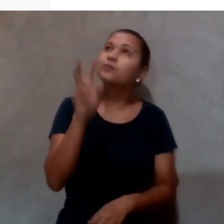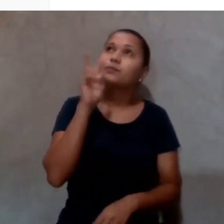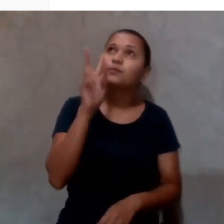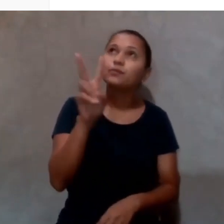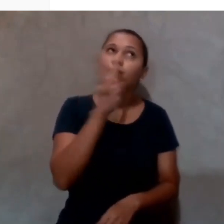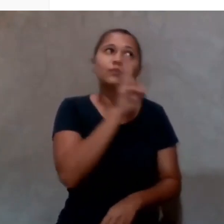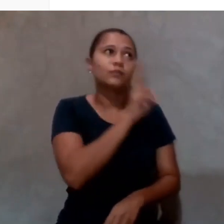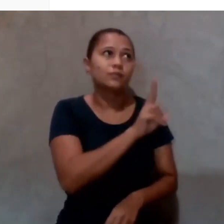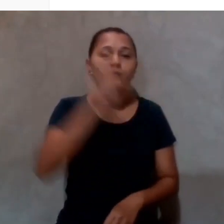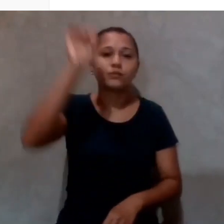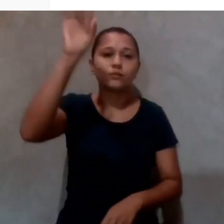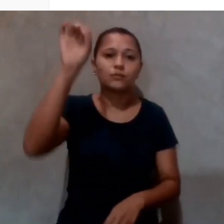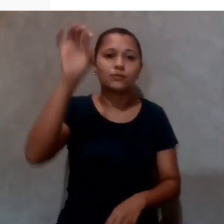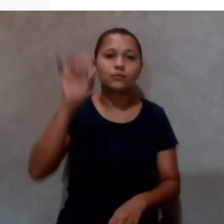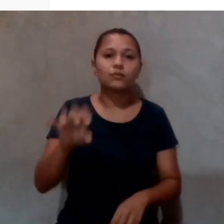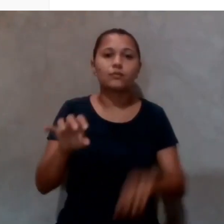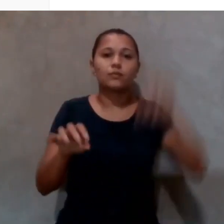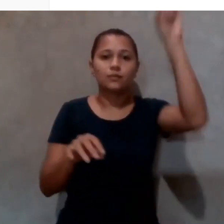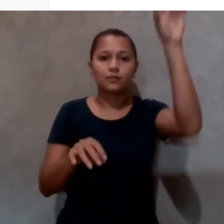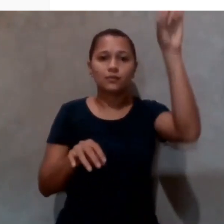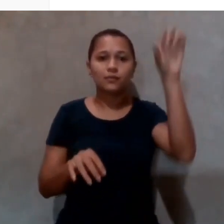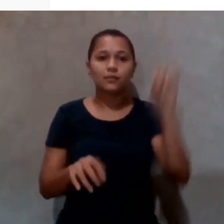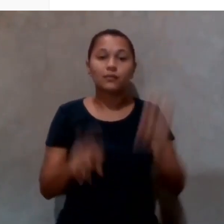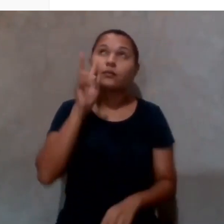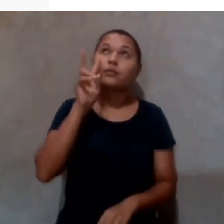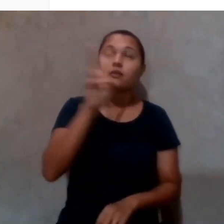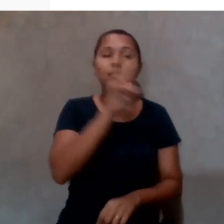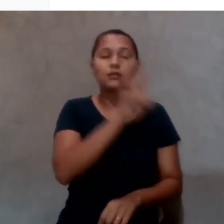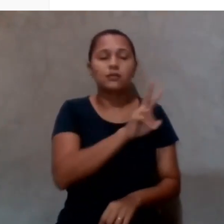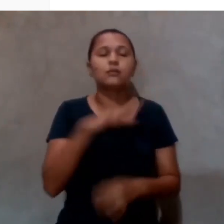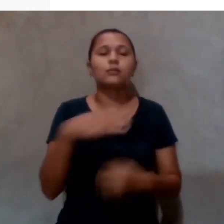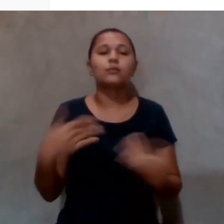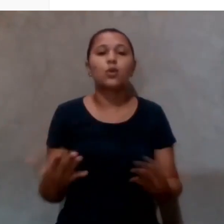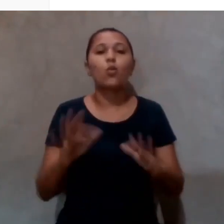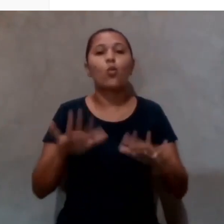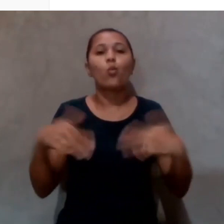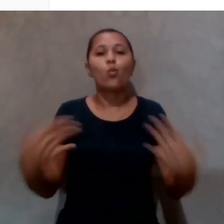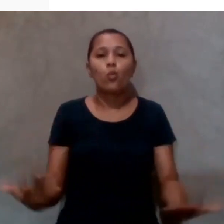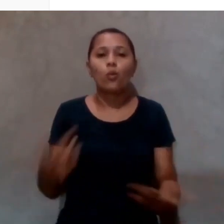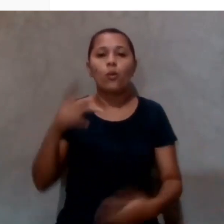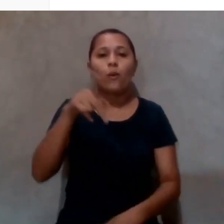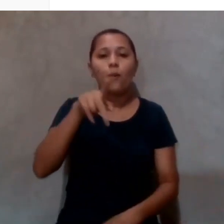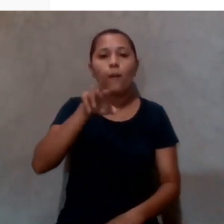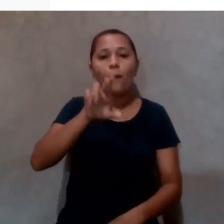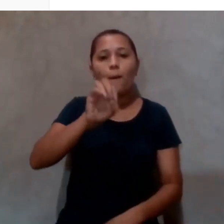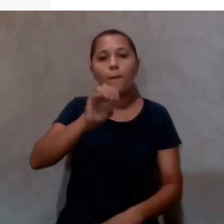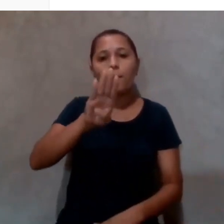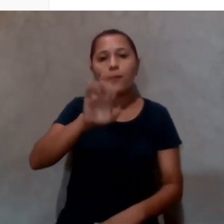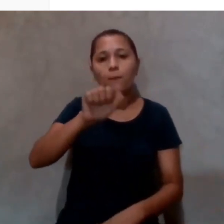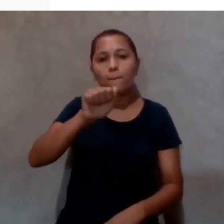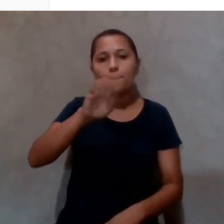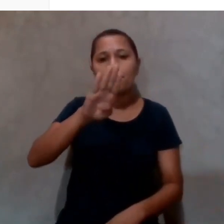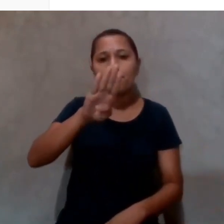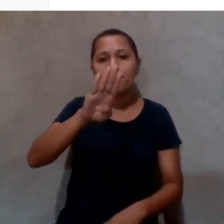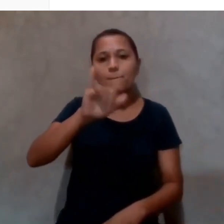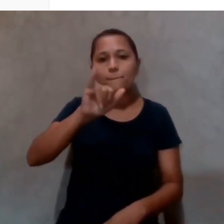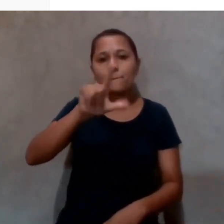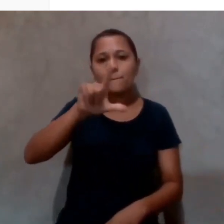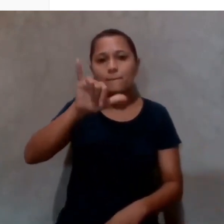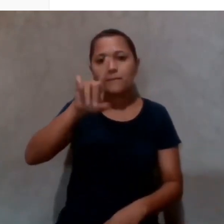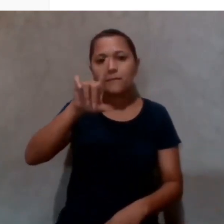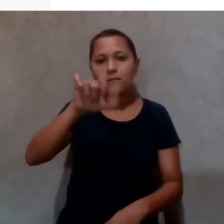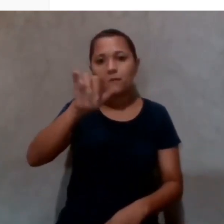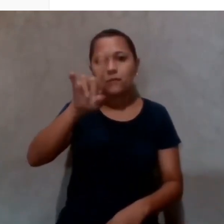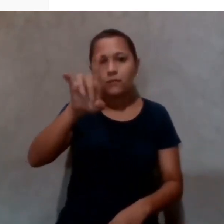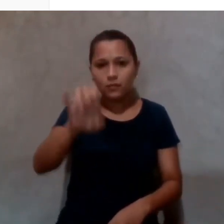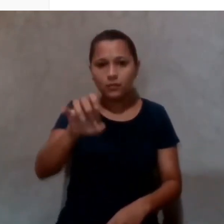Qual a probabilidade que esta pessoa tenha observado exatamente um sinal na cor verde? Bem, para a gente resolver essa